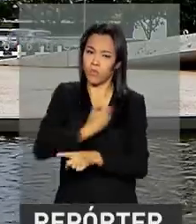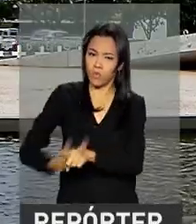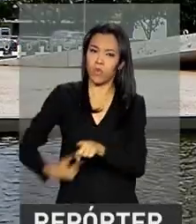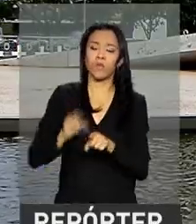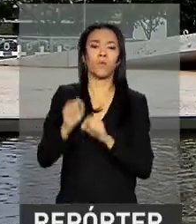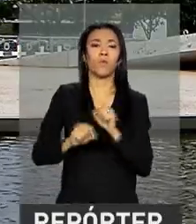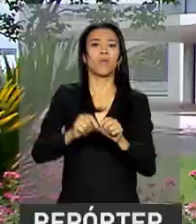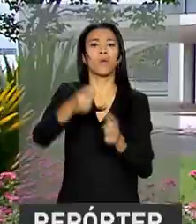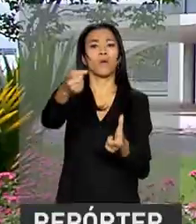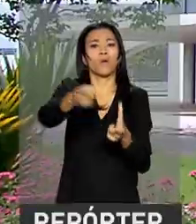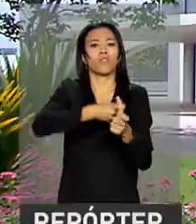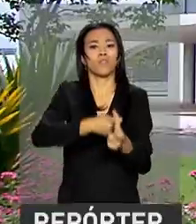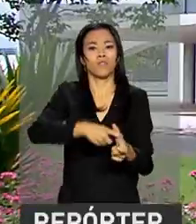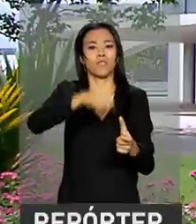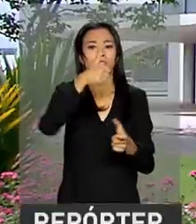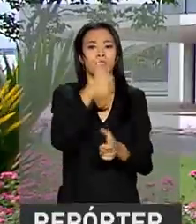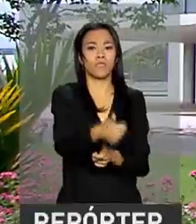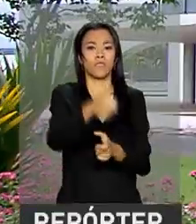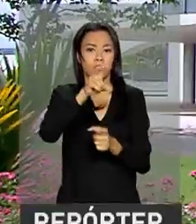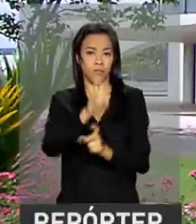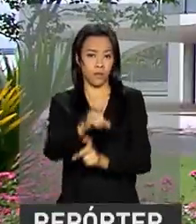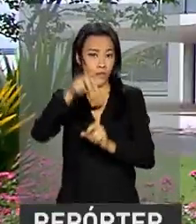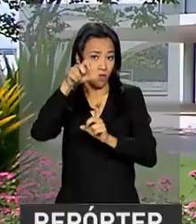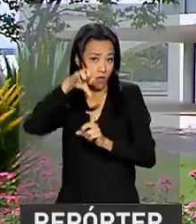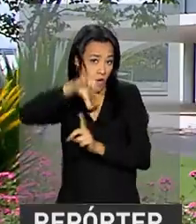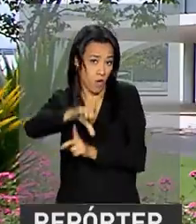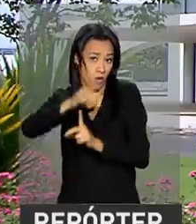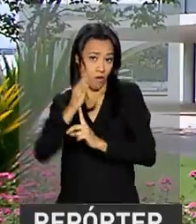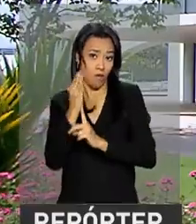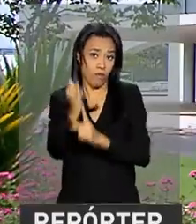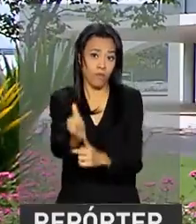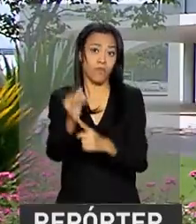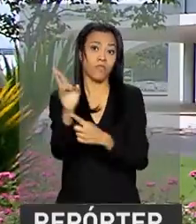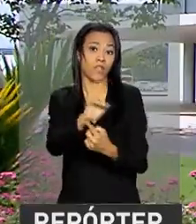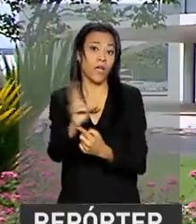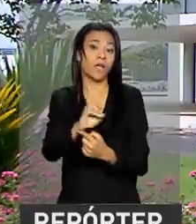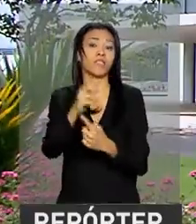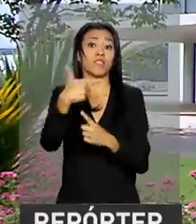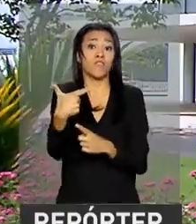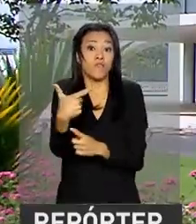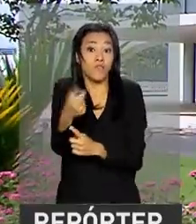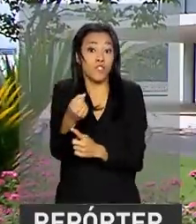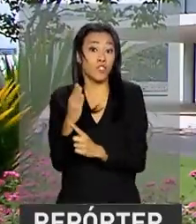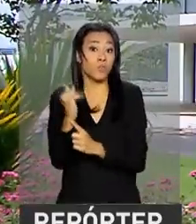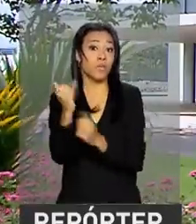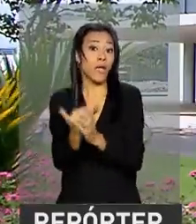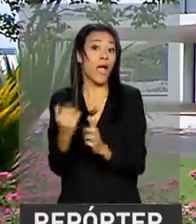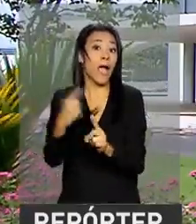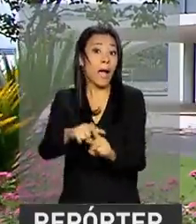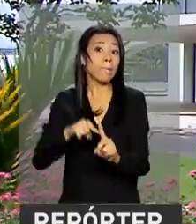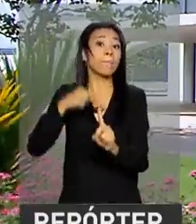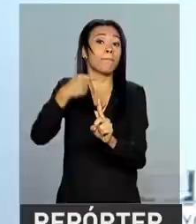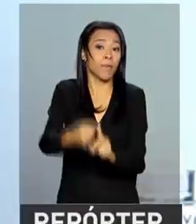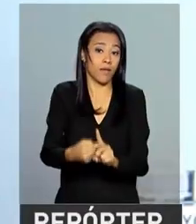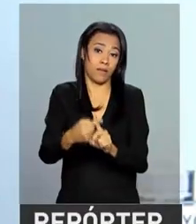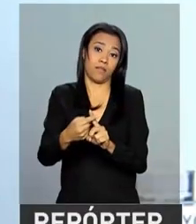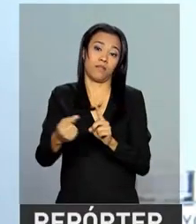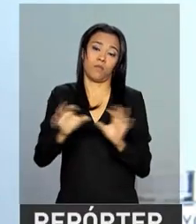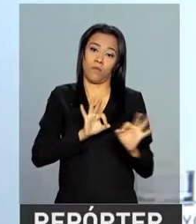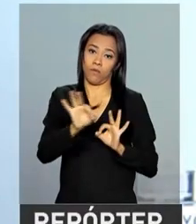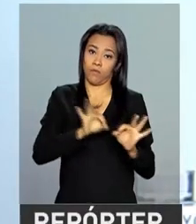com déficit de 159 bilhões de reais 20 bilhões a mais do que a previsão anterior